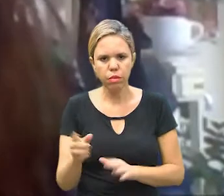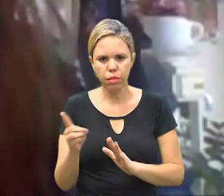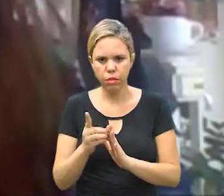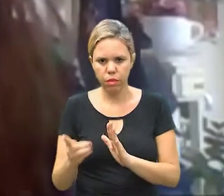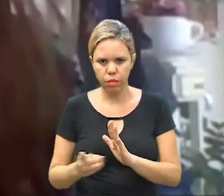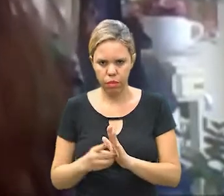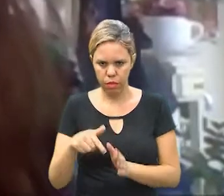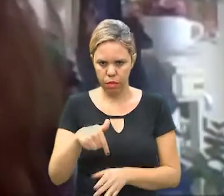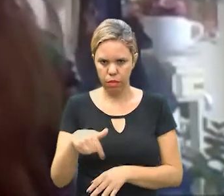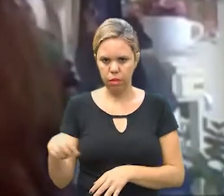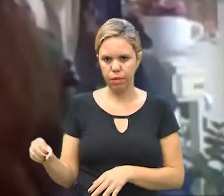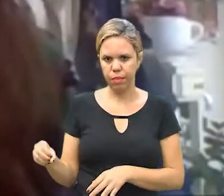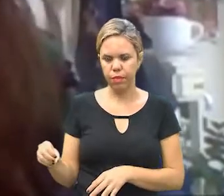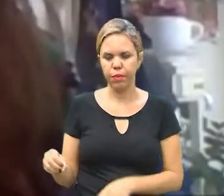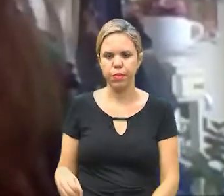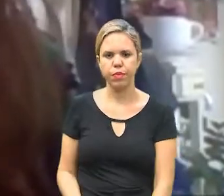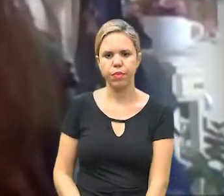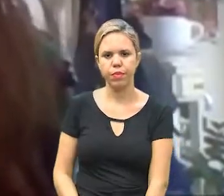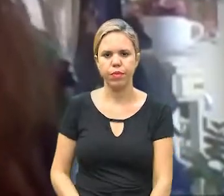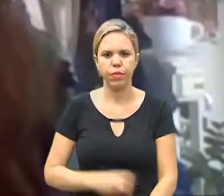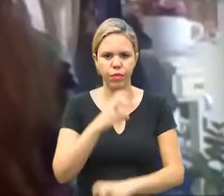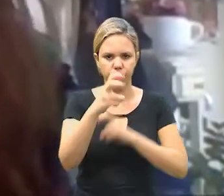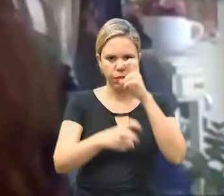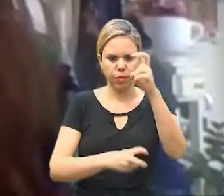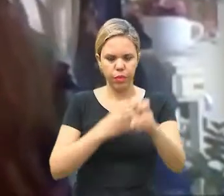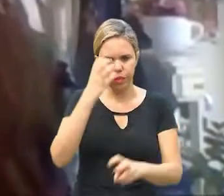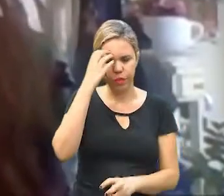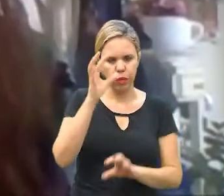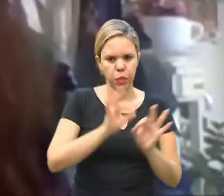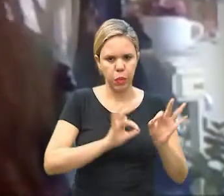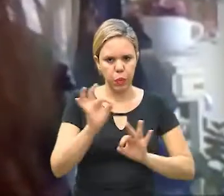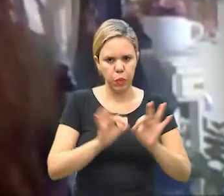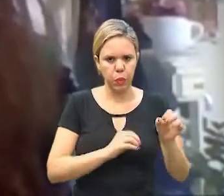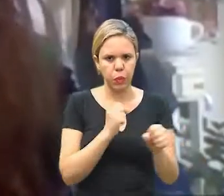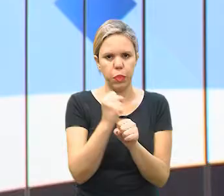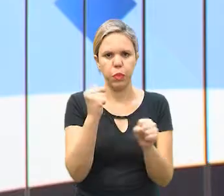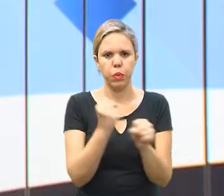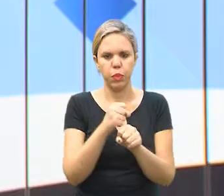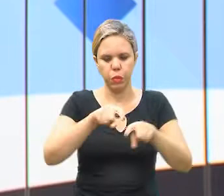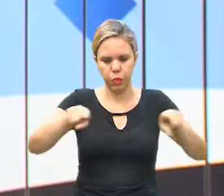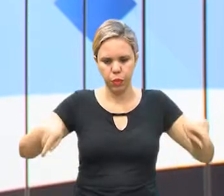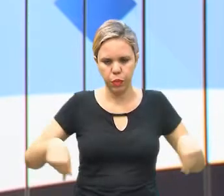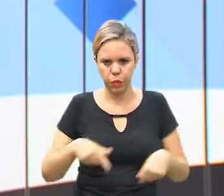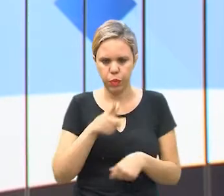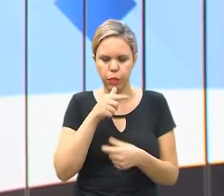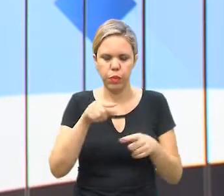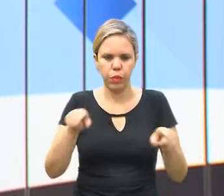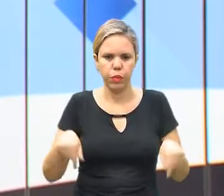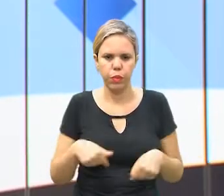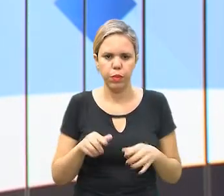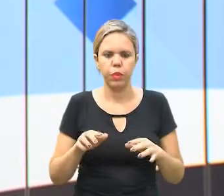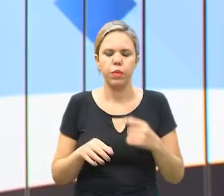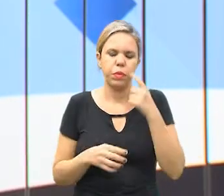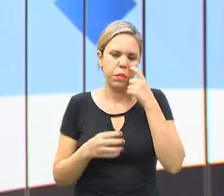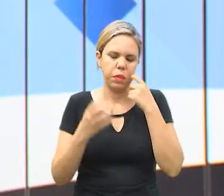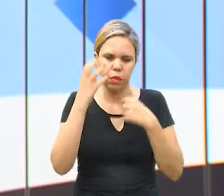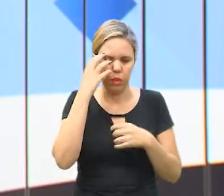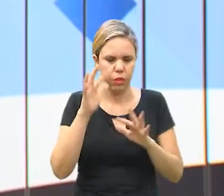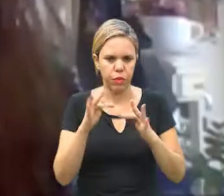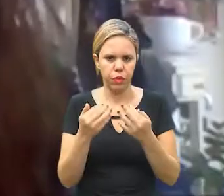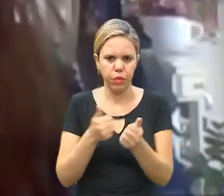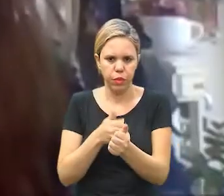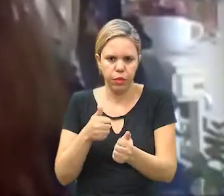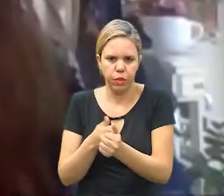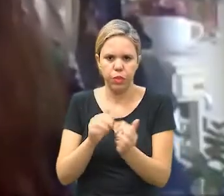de 70, quando o Parque Taquaral foi urbanizado, foi construída a Lagoa do Taquaral, as famílias que moravam ali